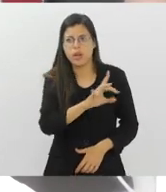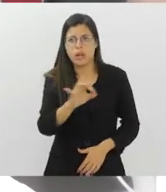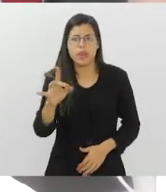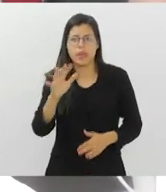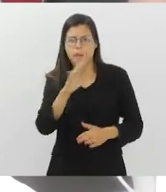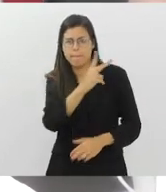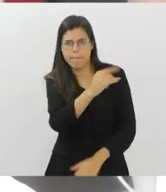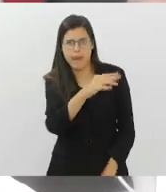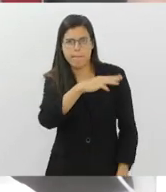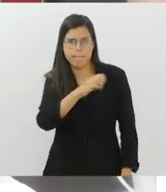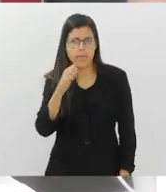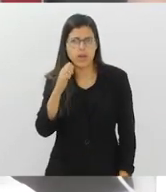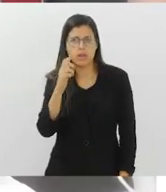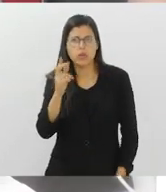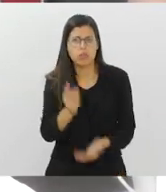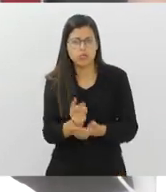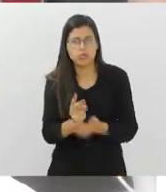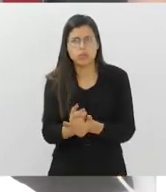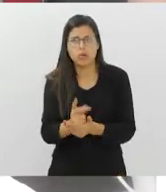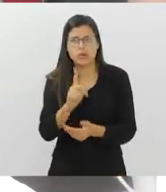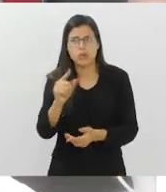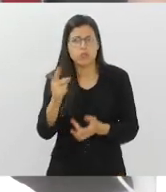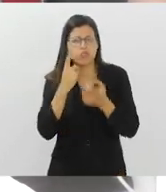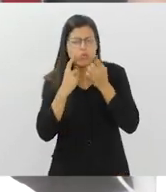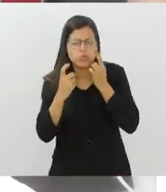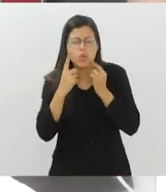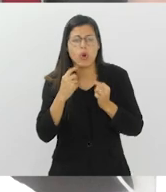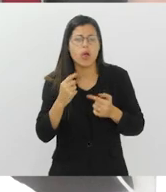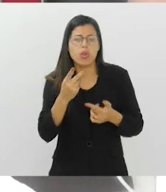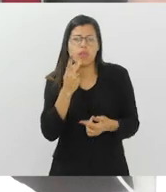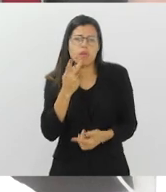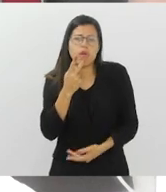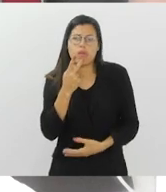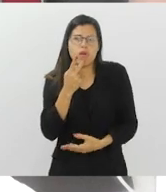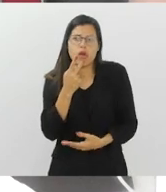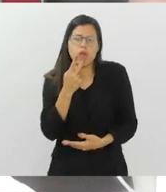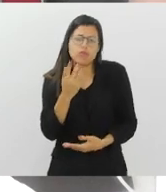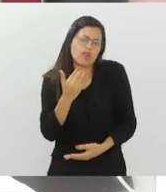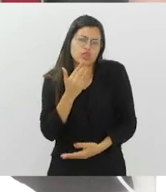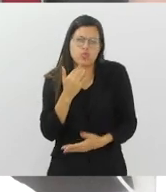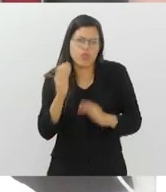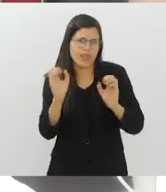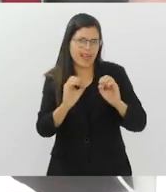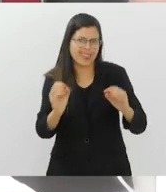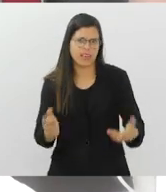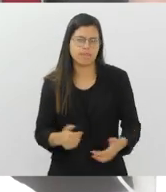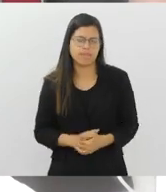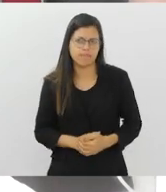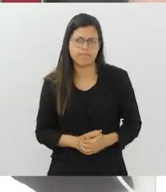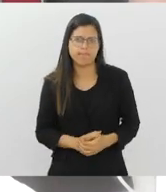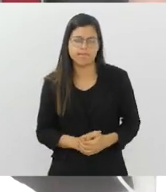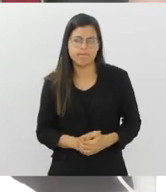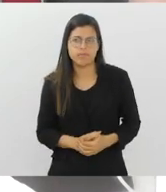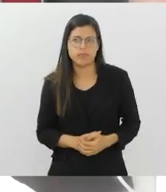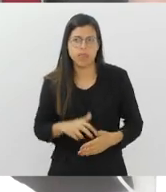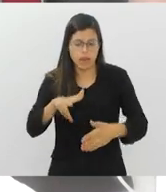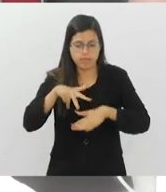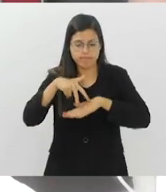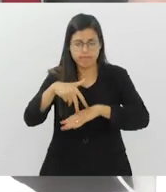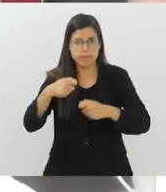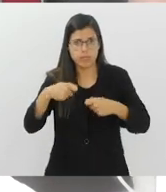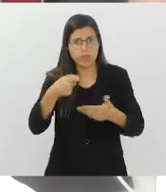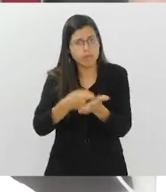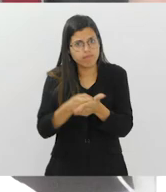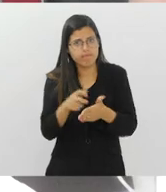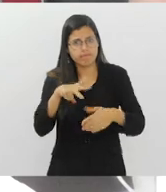pai continuar saindo daqui chorando, dizendo, não deu em nada, não adiantou nada. Então, a nossa firmeza é nesse sentido, mas